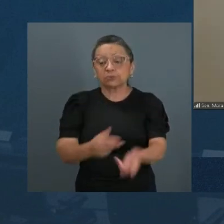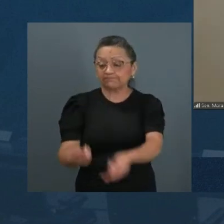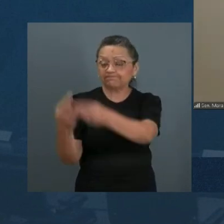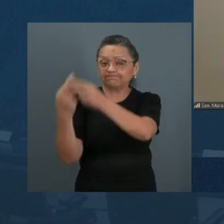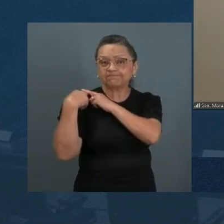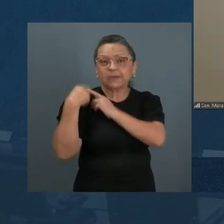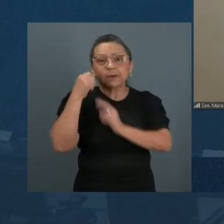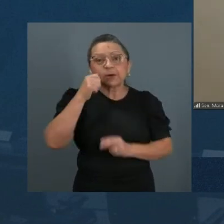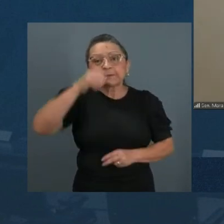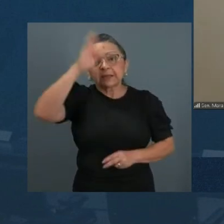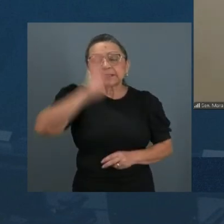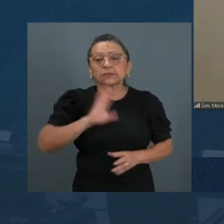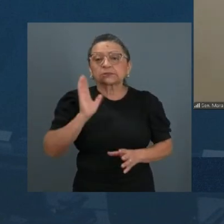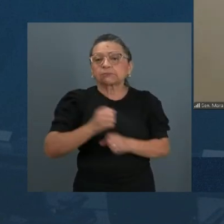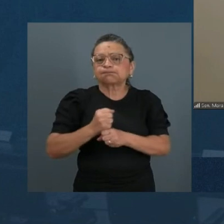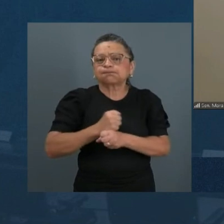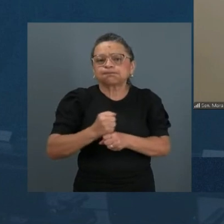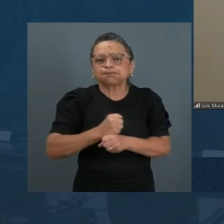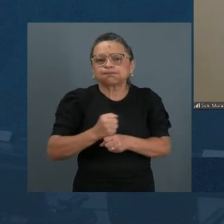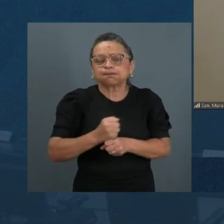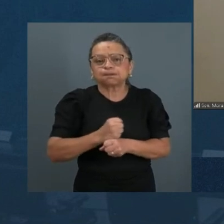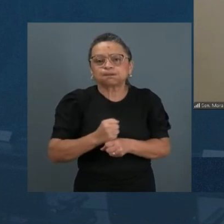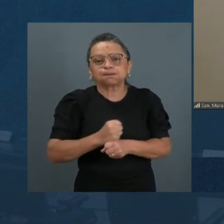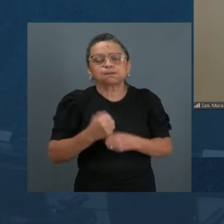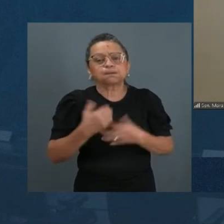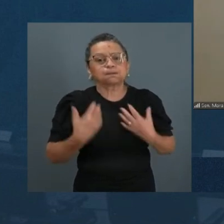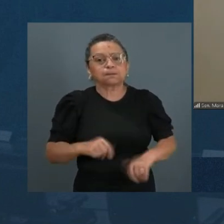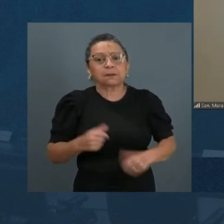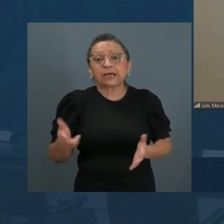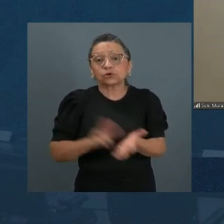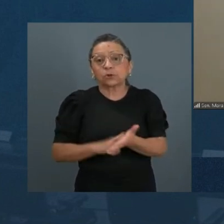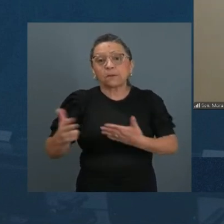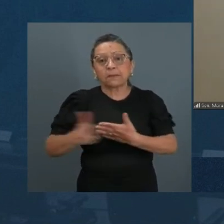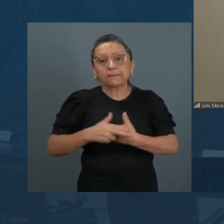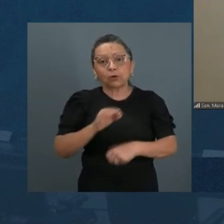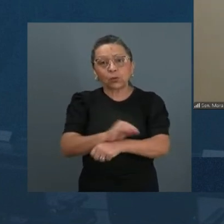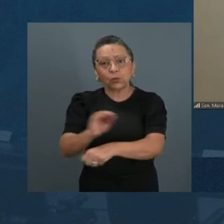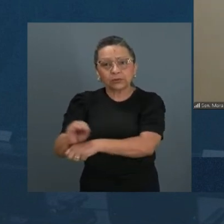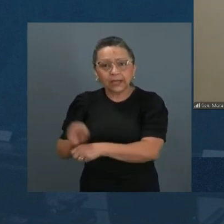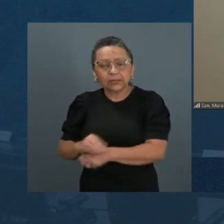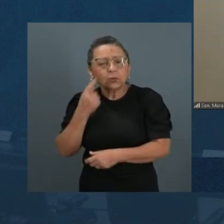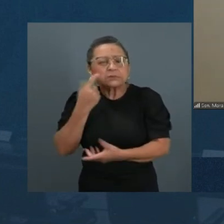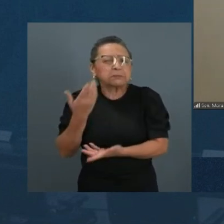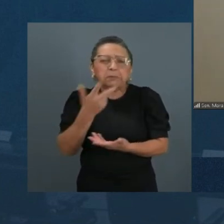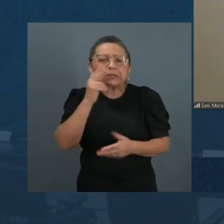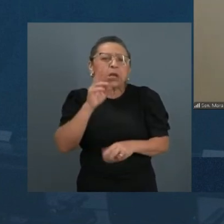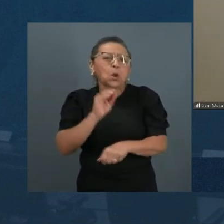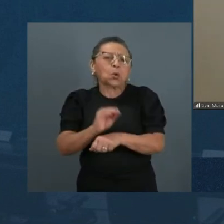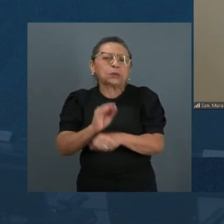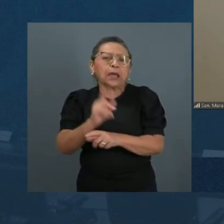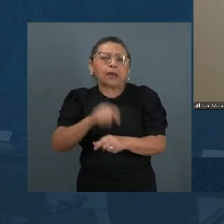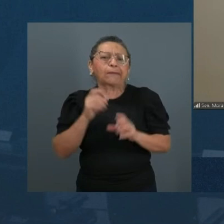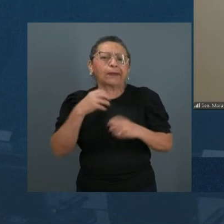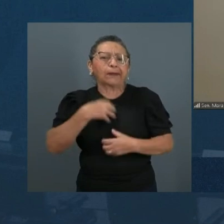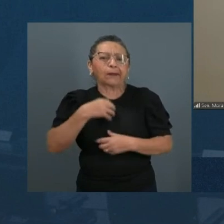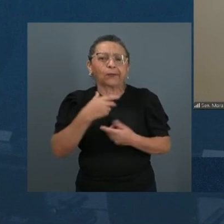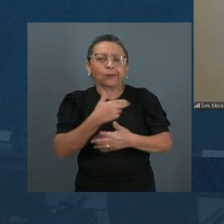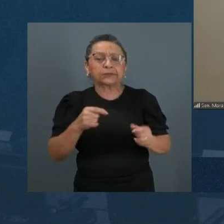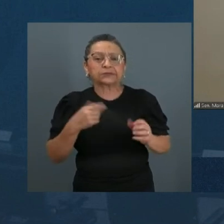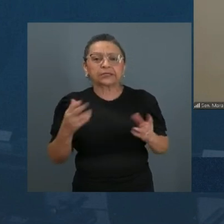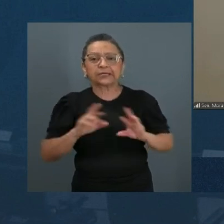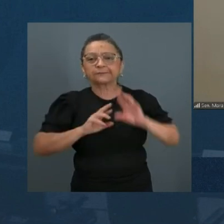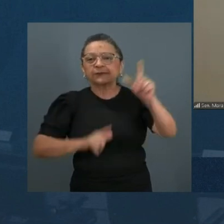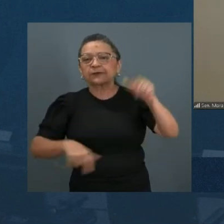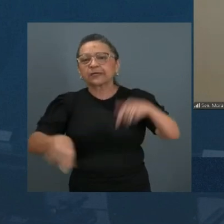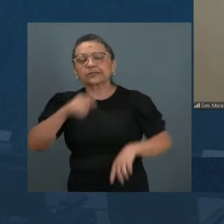brasileiras, que há séculos carregam o papel do cuidado. E como se o cuidar fosse uma condição inerente